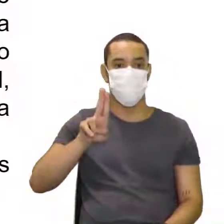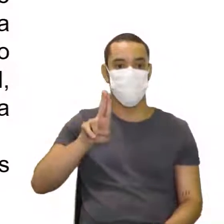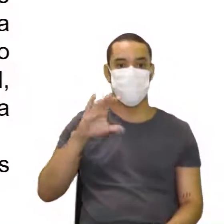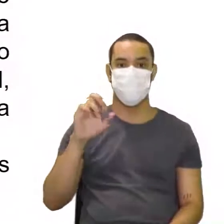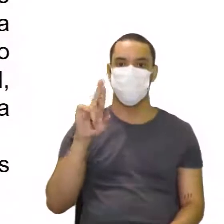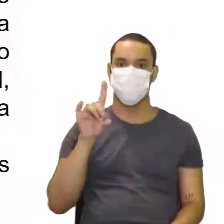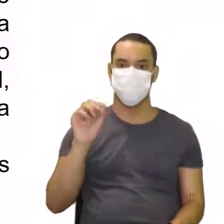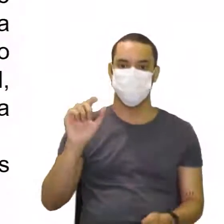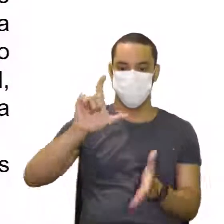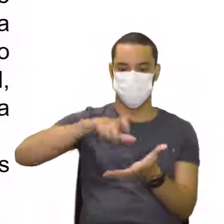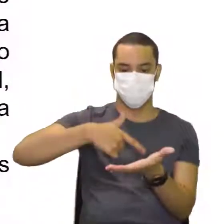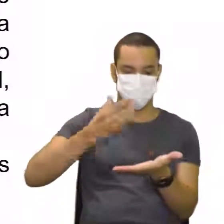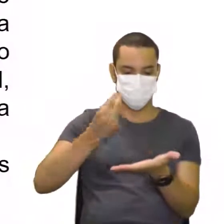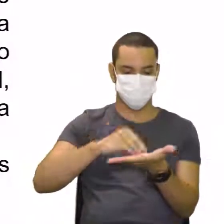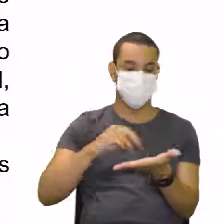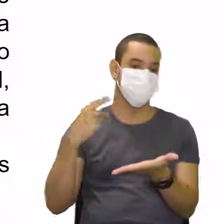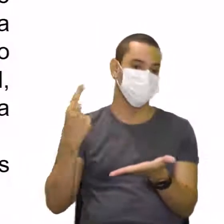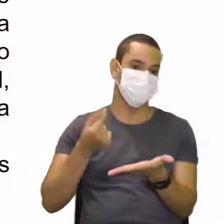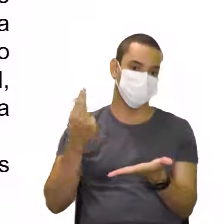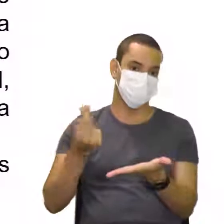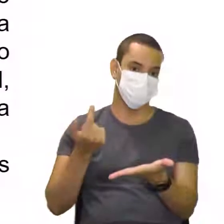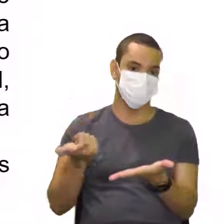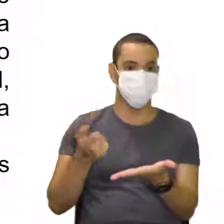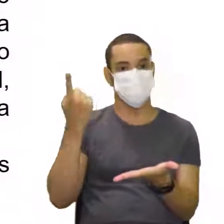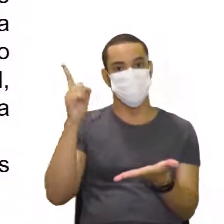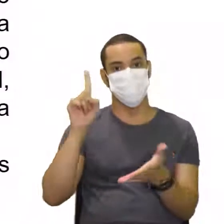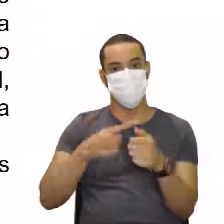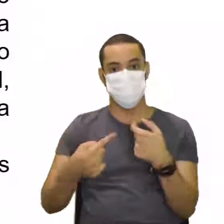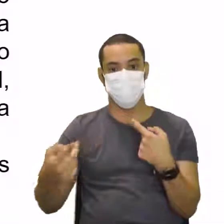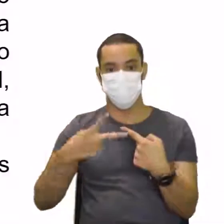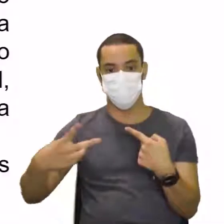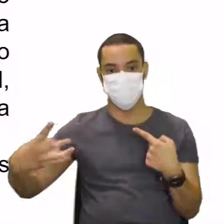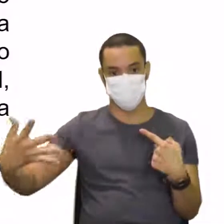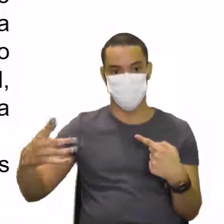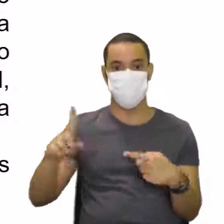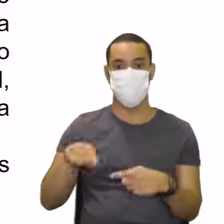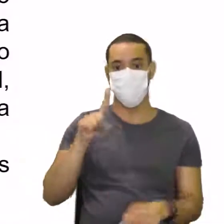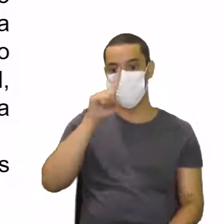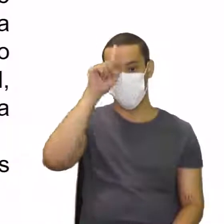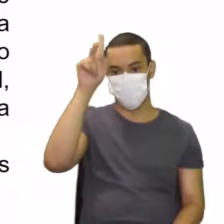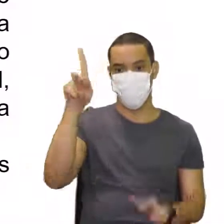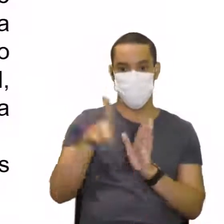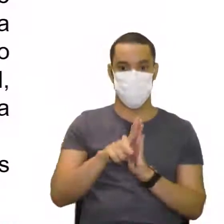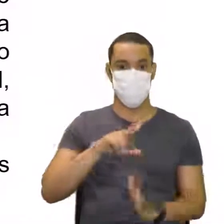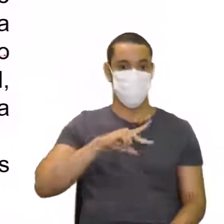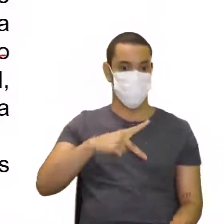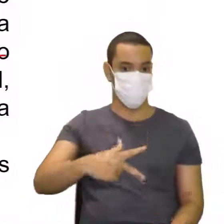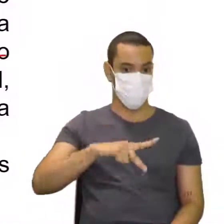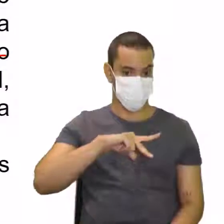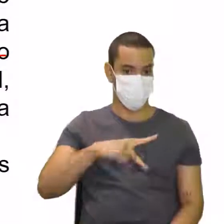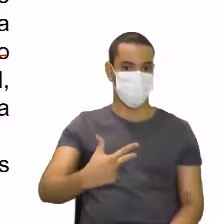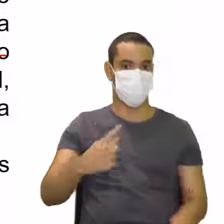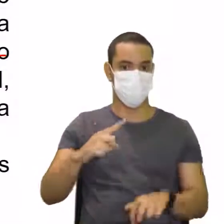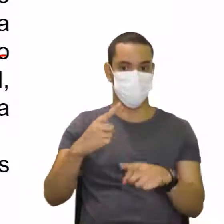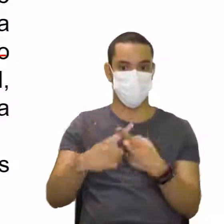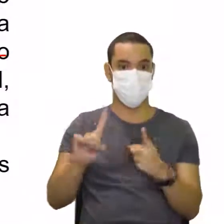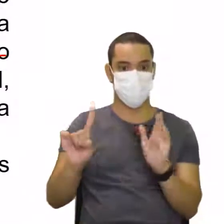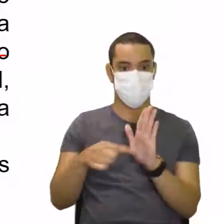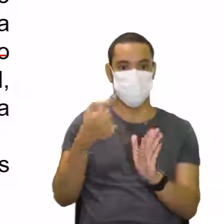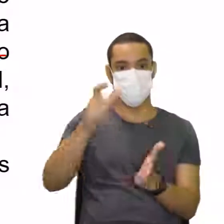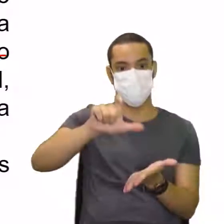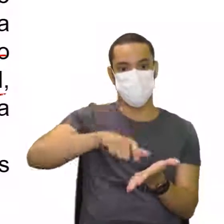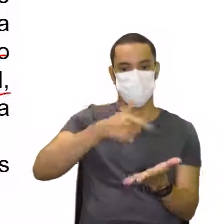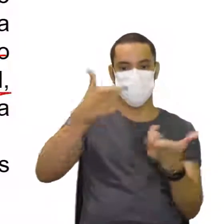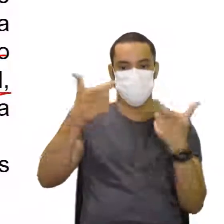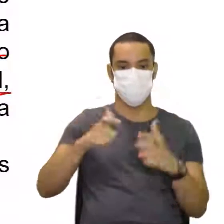créditos. E o serviço aí de telefonia móvel pré-paga é uma invenção portuguesa, olha só. O primeiro cartão pré-pago do mundo